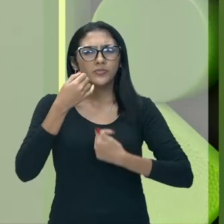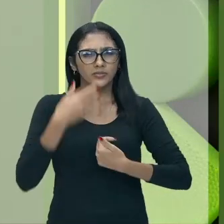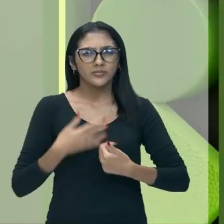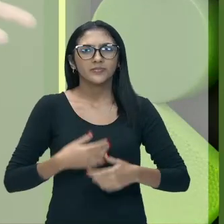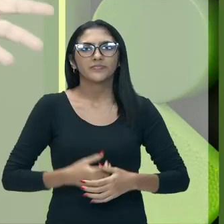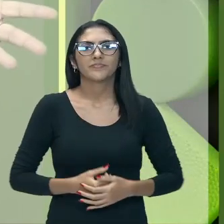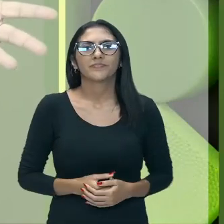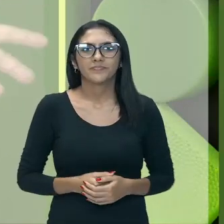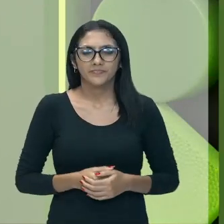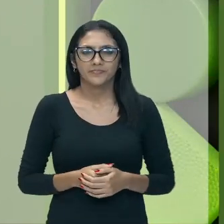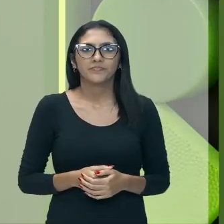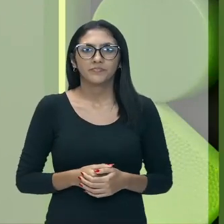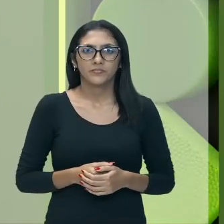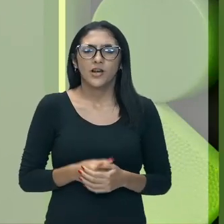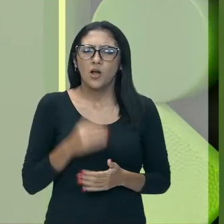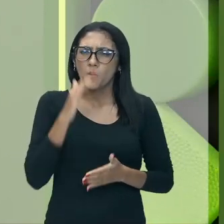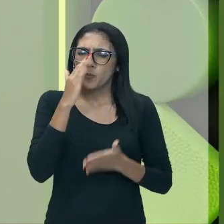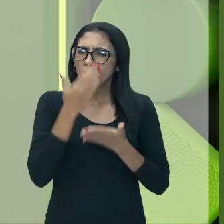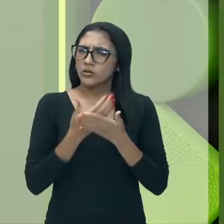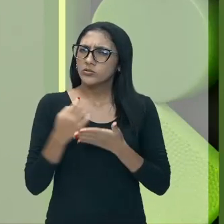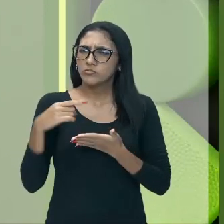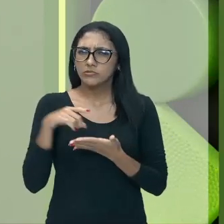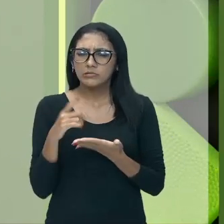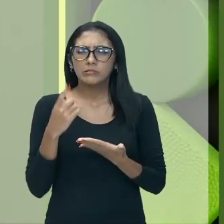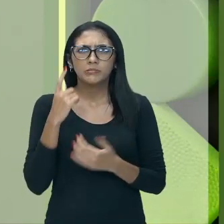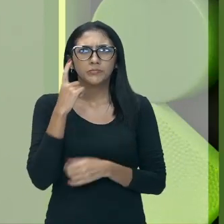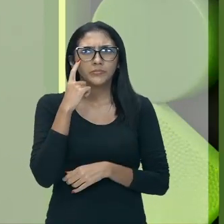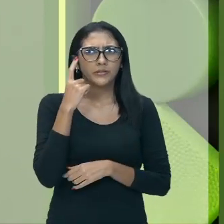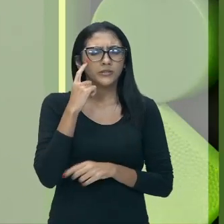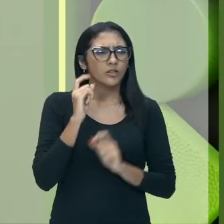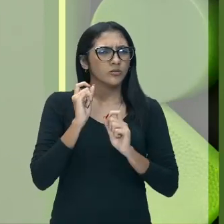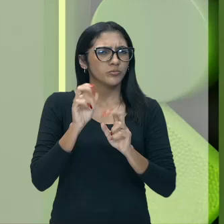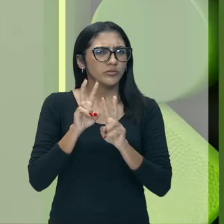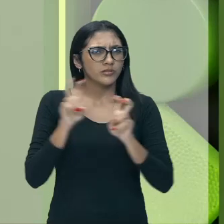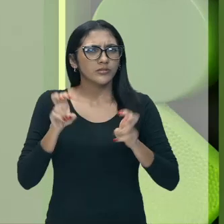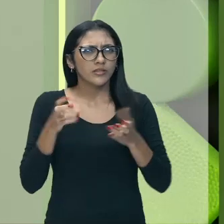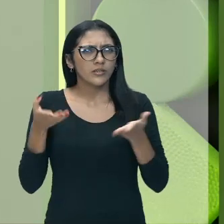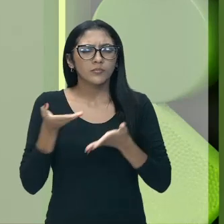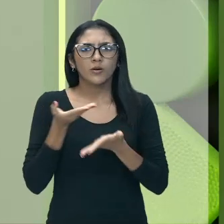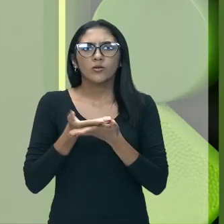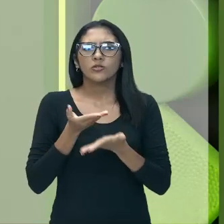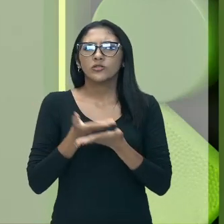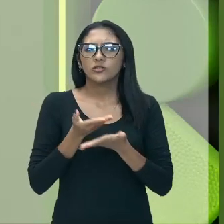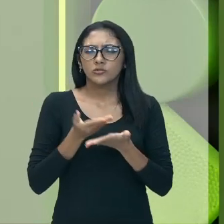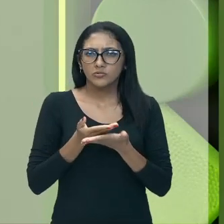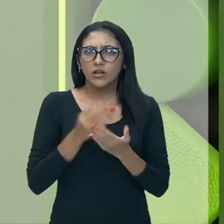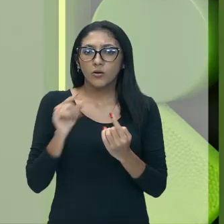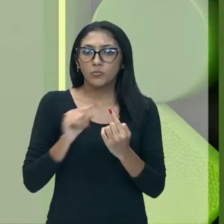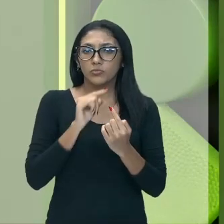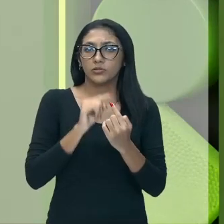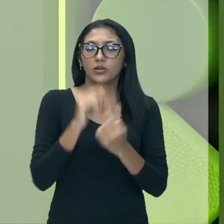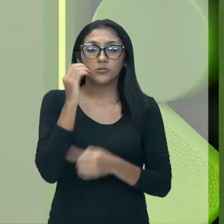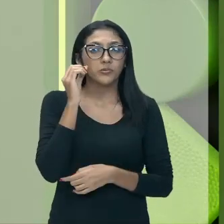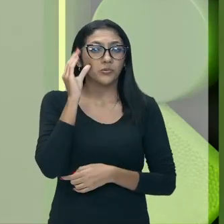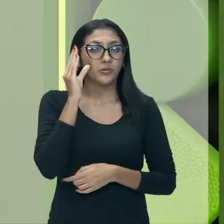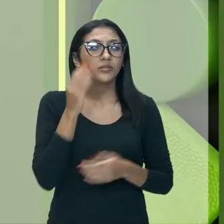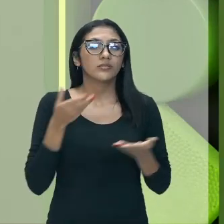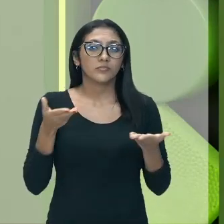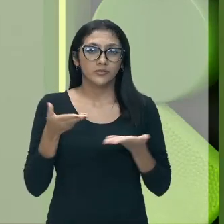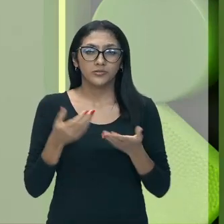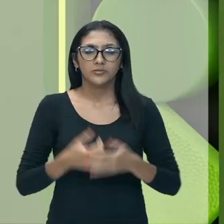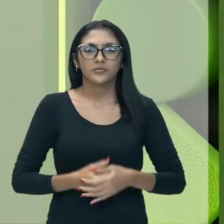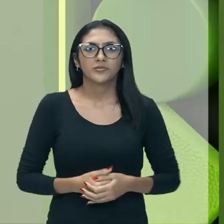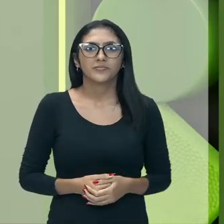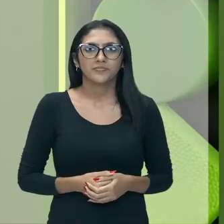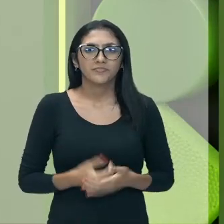física. E eu acredito que você esteja curioso para saber qual é o objeto de conhecimento